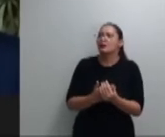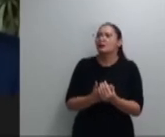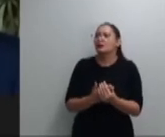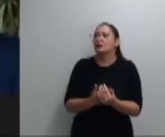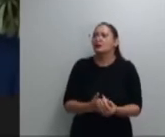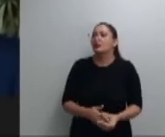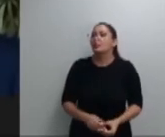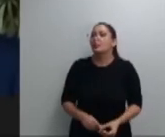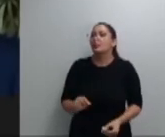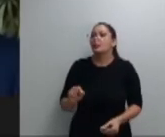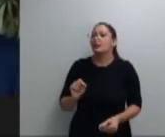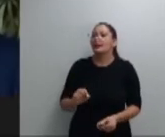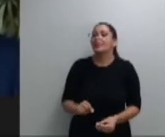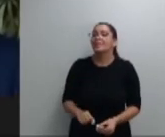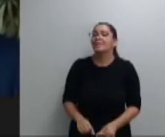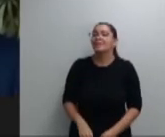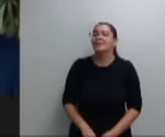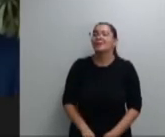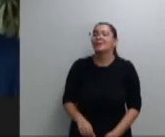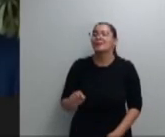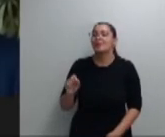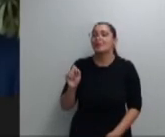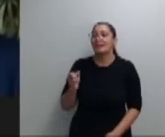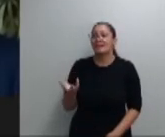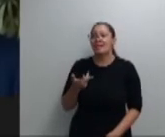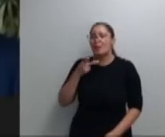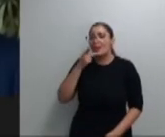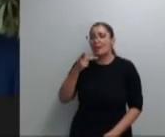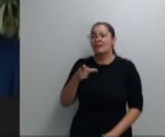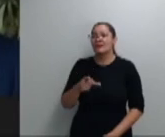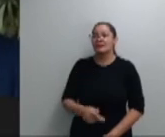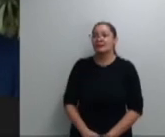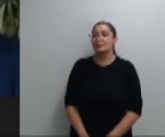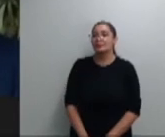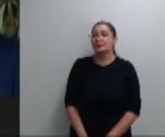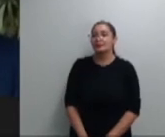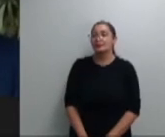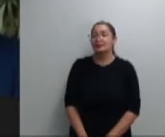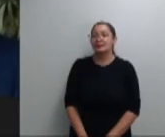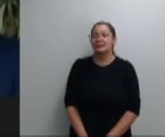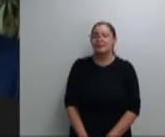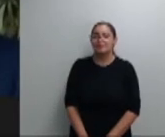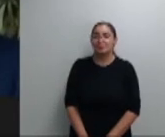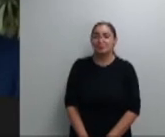o ministro Cuquina tem a palavra pela precedência senhor